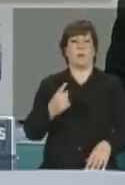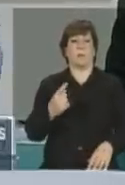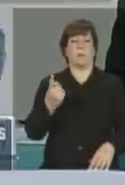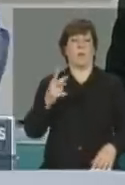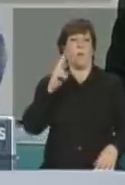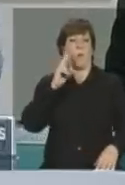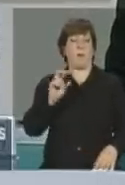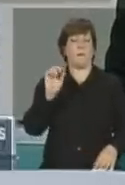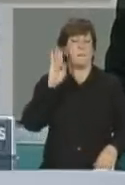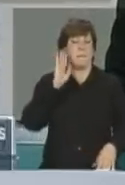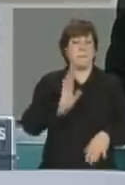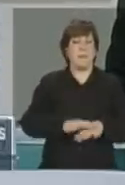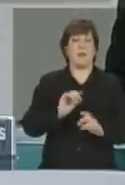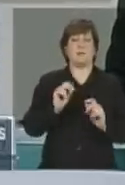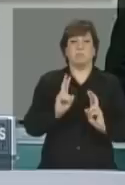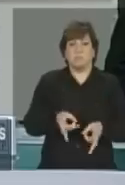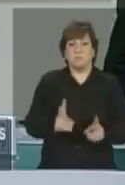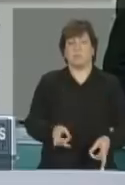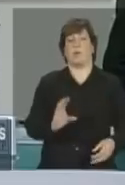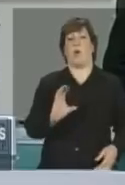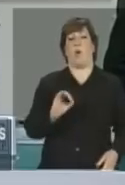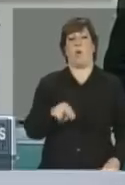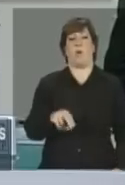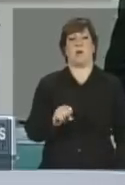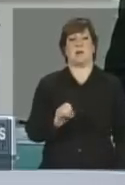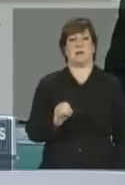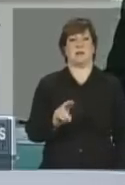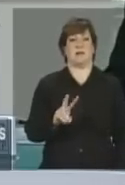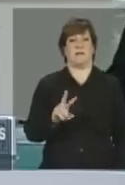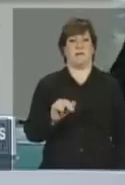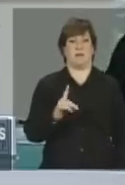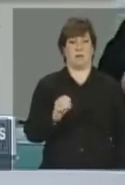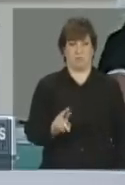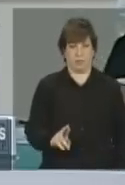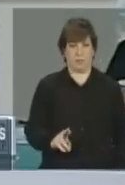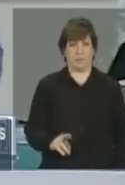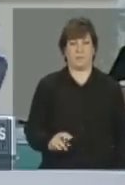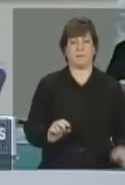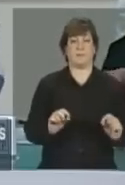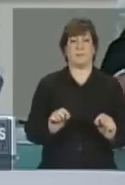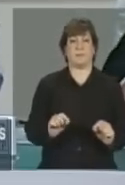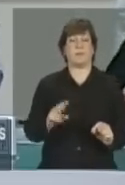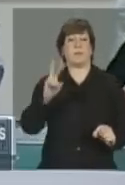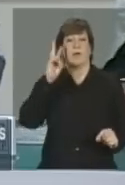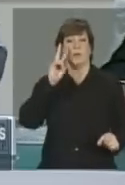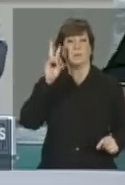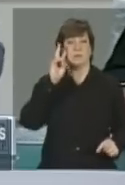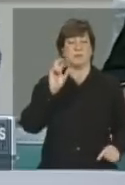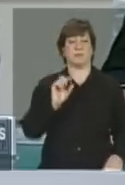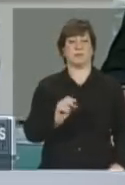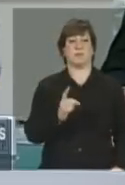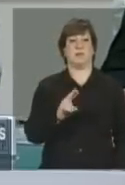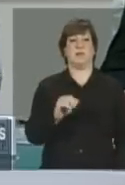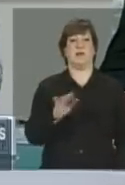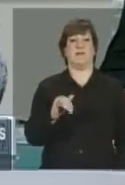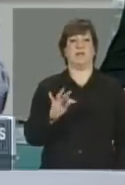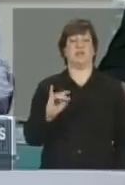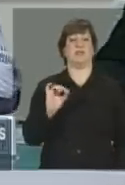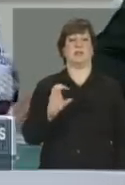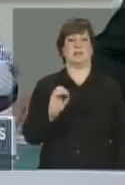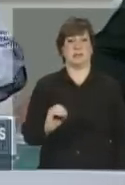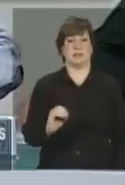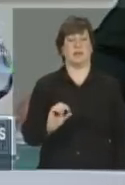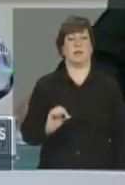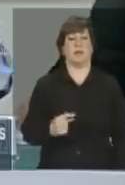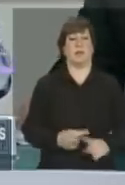que na realidade, talvez essa minha fala possa estar bem ilustrada, em relação ao draft zero, que foi um